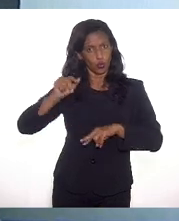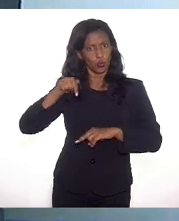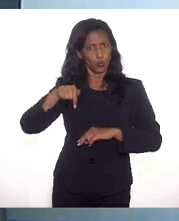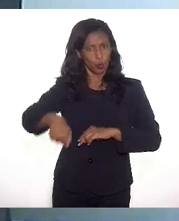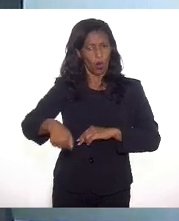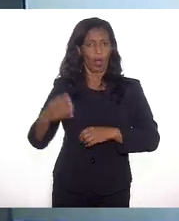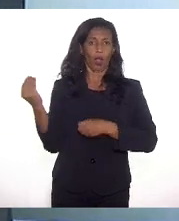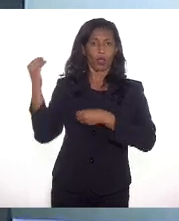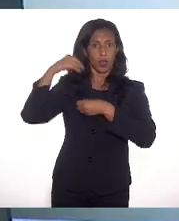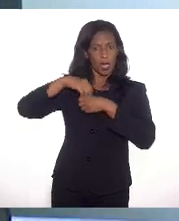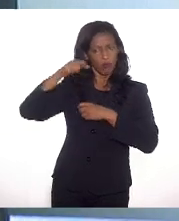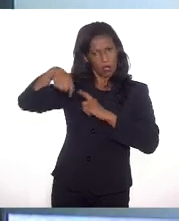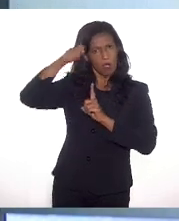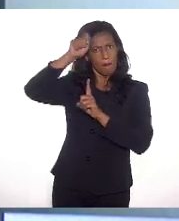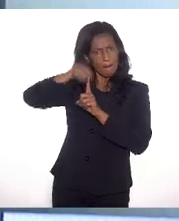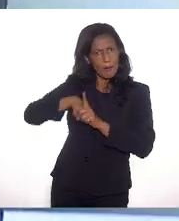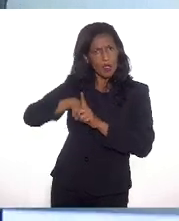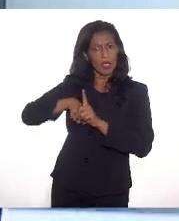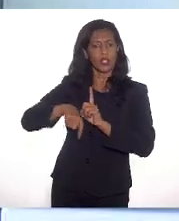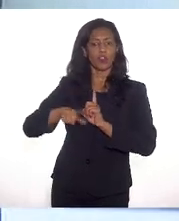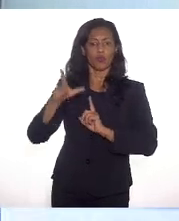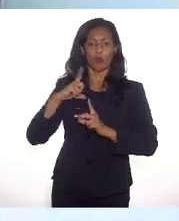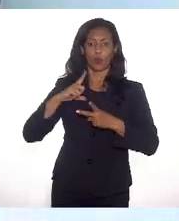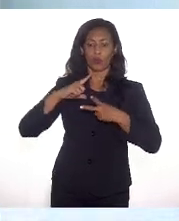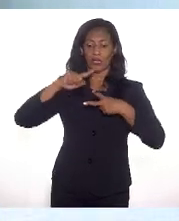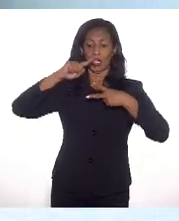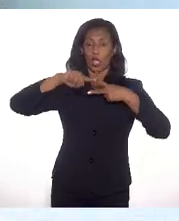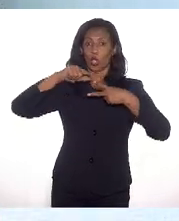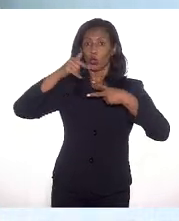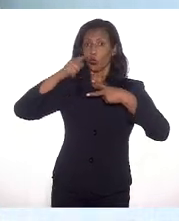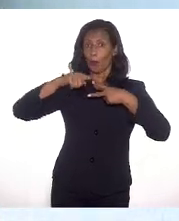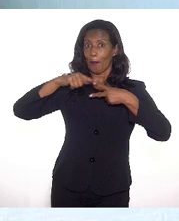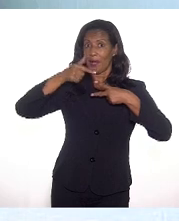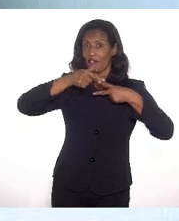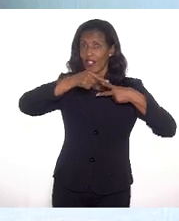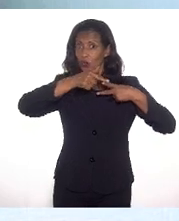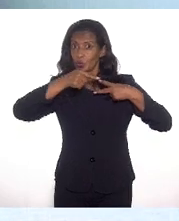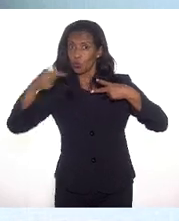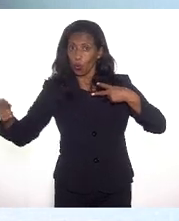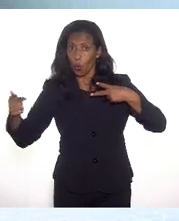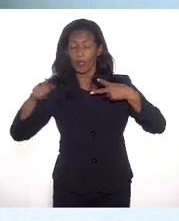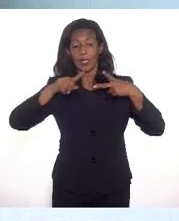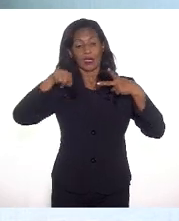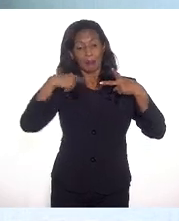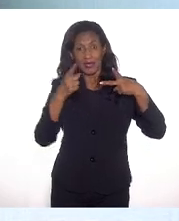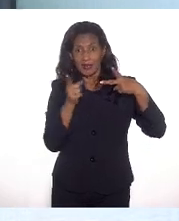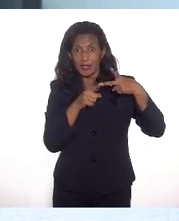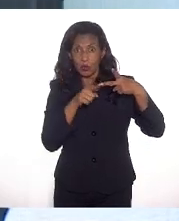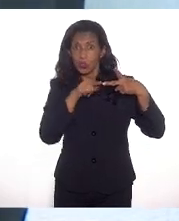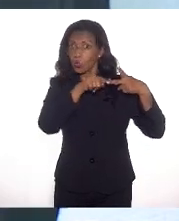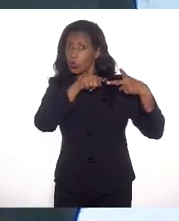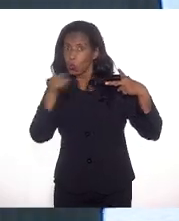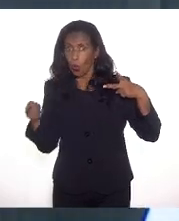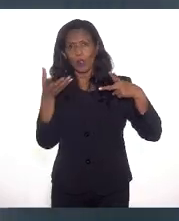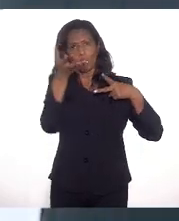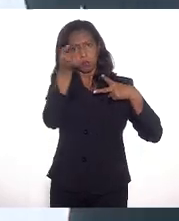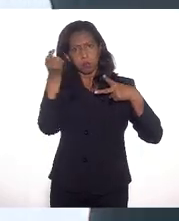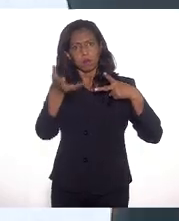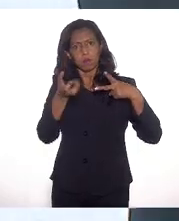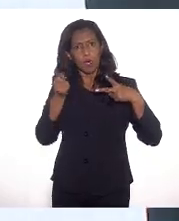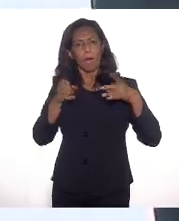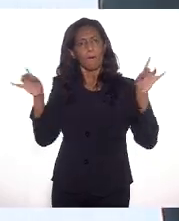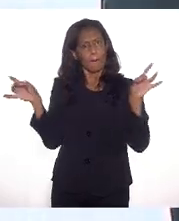dentro desse mês, nós teremos toda a primeira fase implantada e toda a segunda fase implantada também.